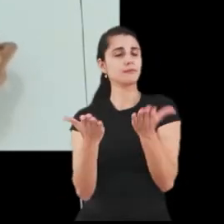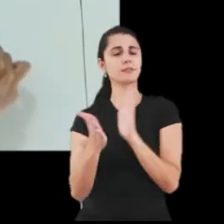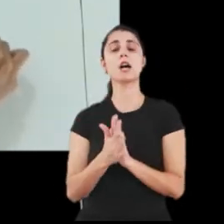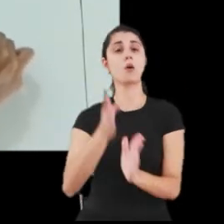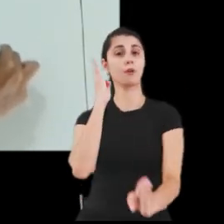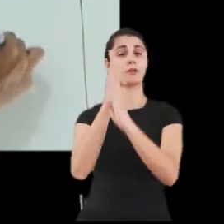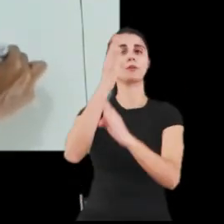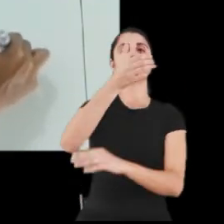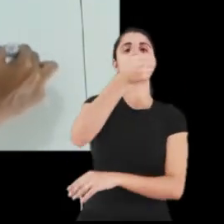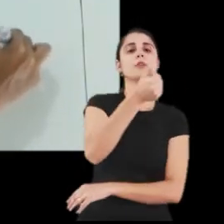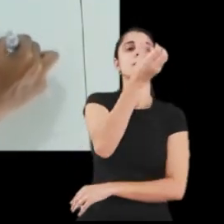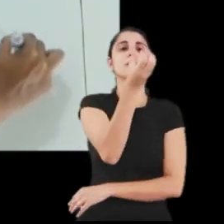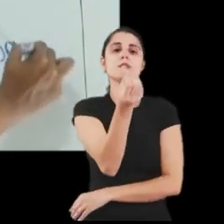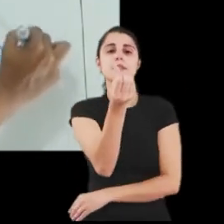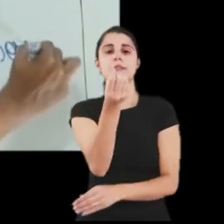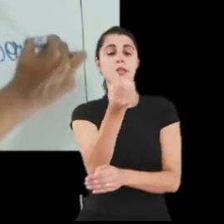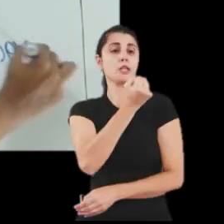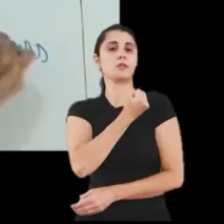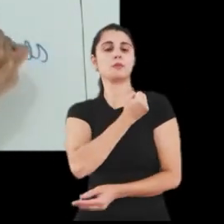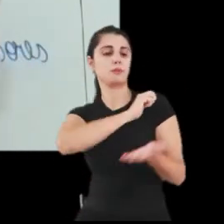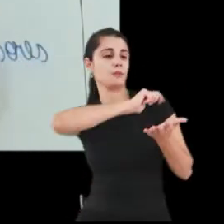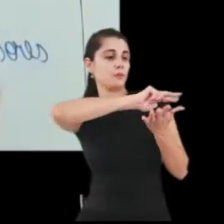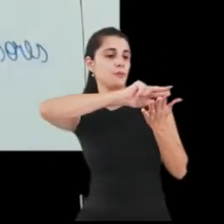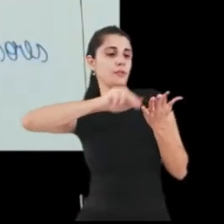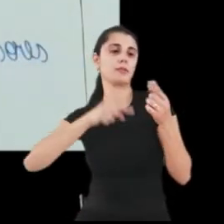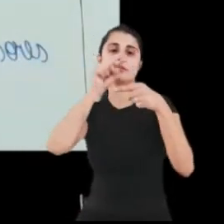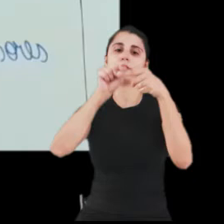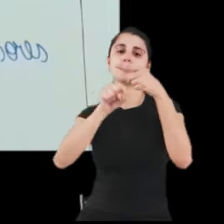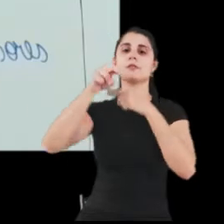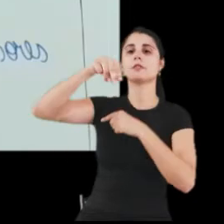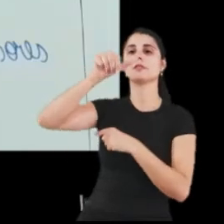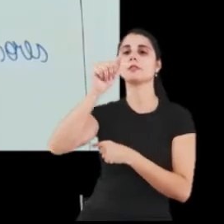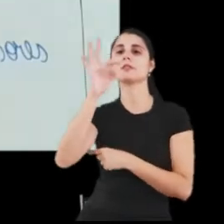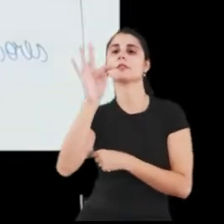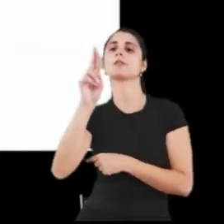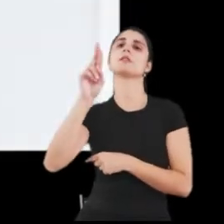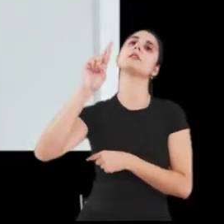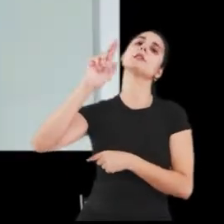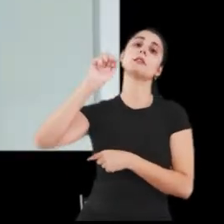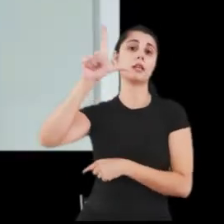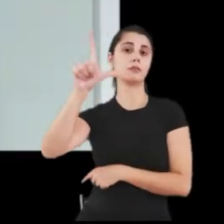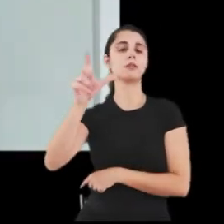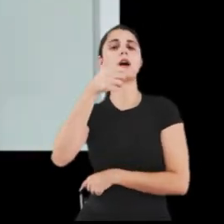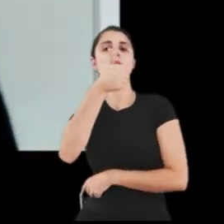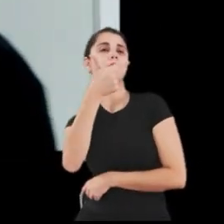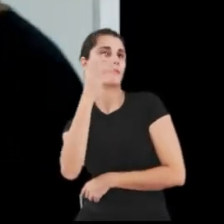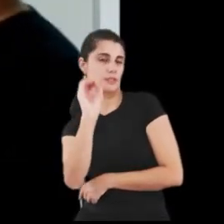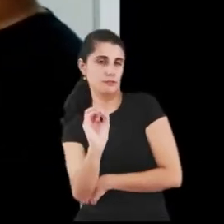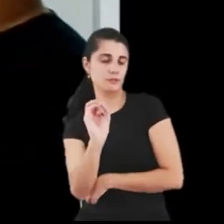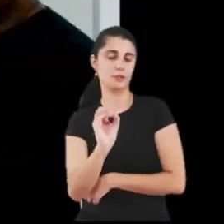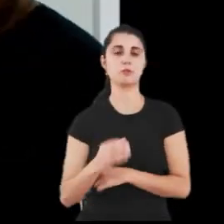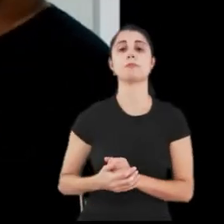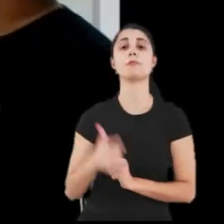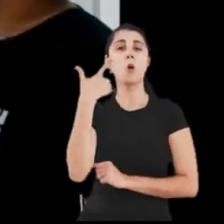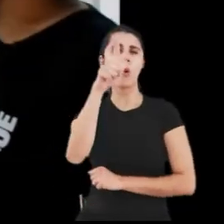portanto, 16 divisores naturais de 120. O outro exemplo do nosso módulo está